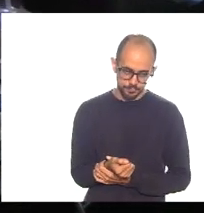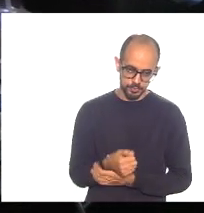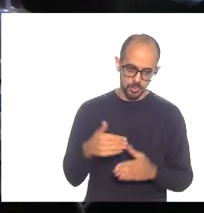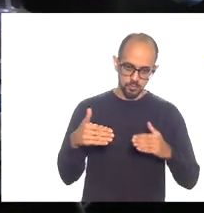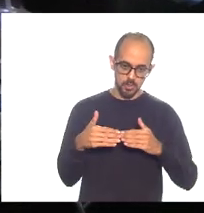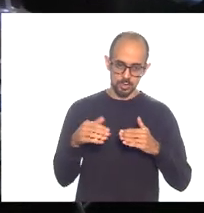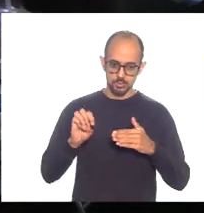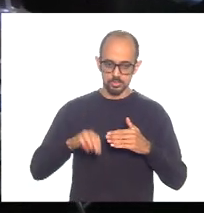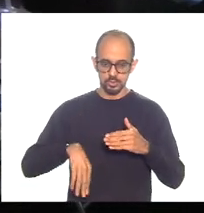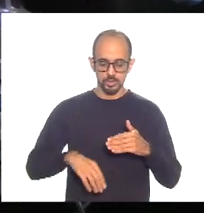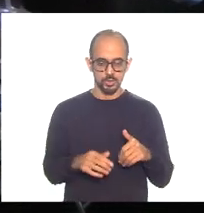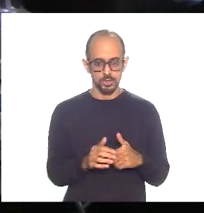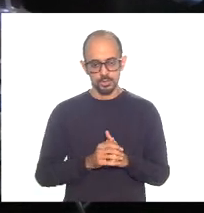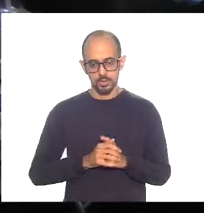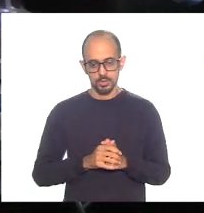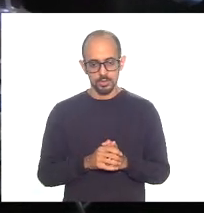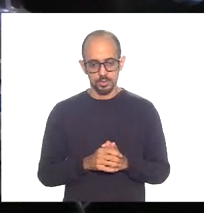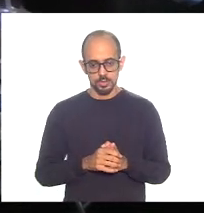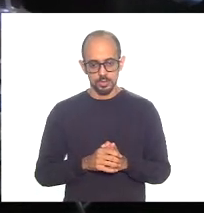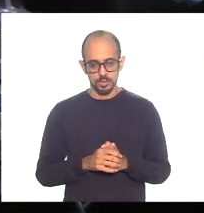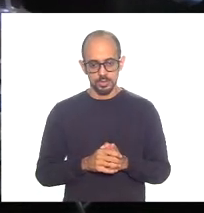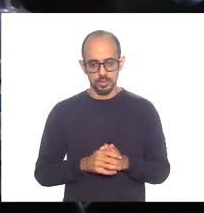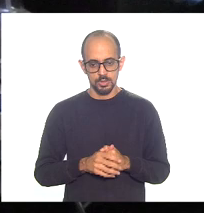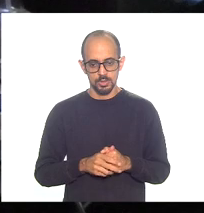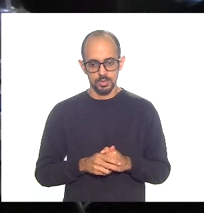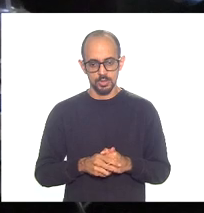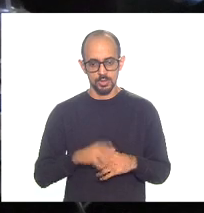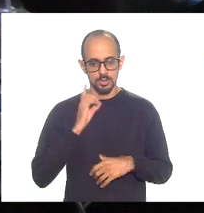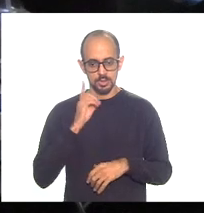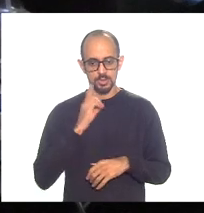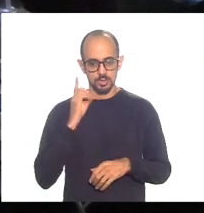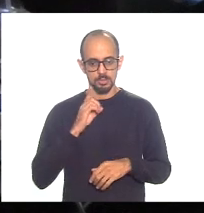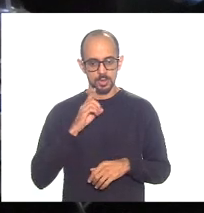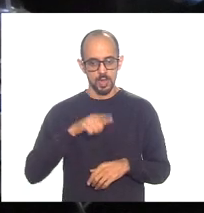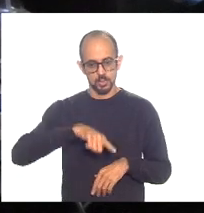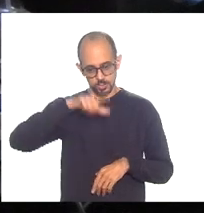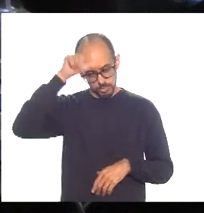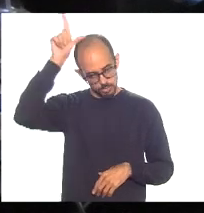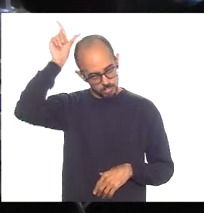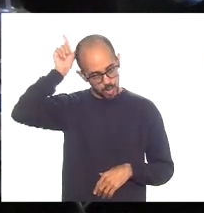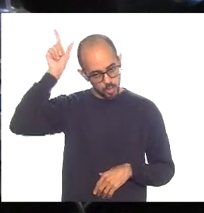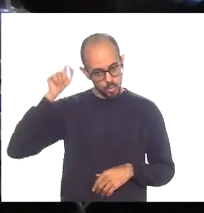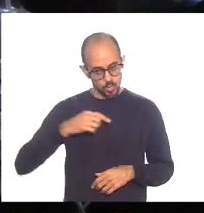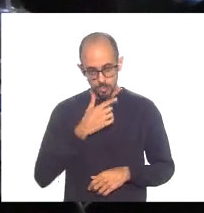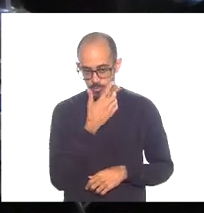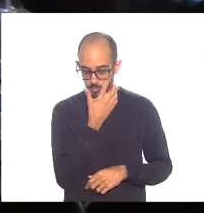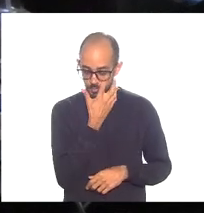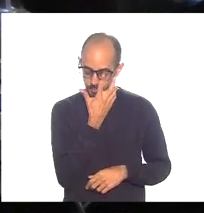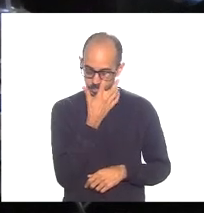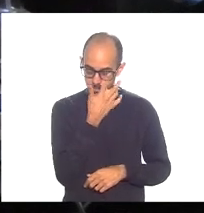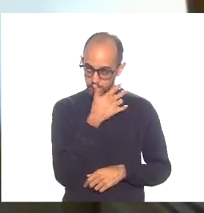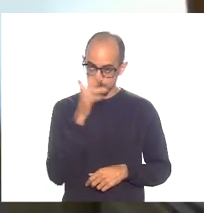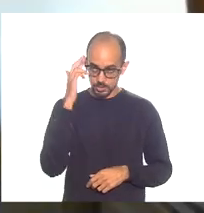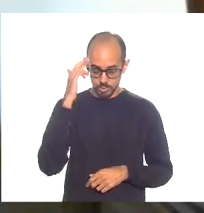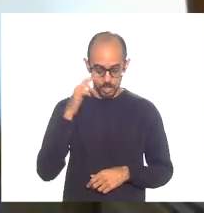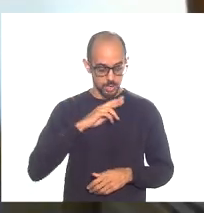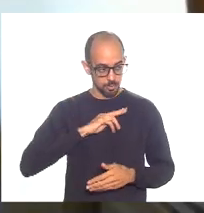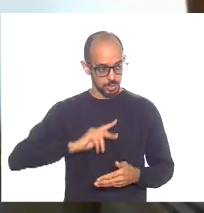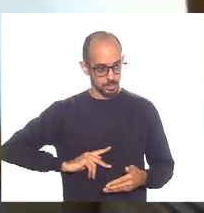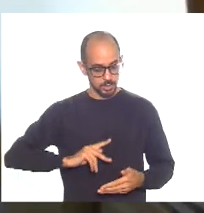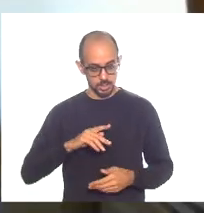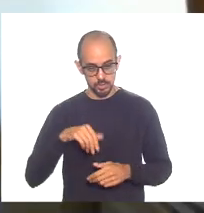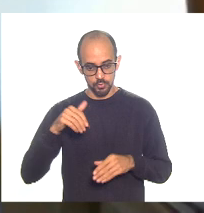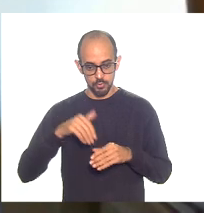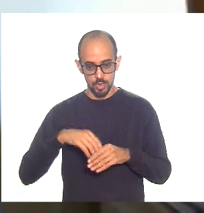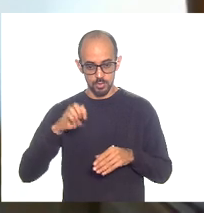Favorável. Deputado Luiz Martins, favorável. Deputado Luiz Paulo. Senhora presidente,